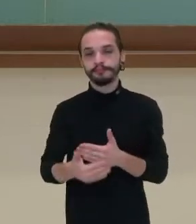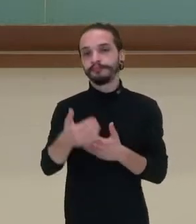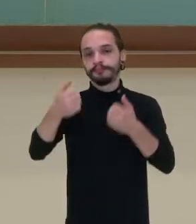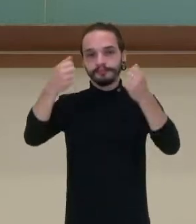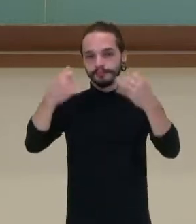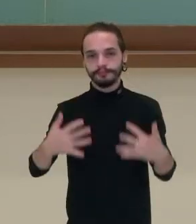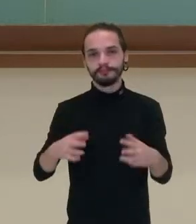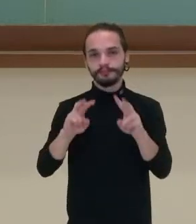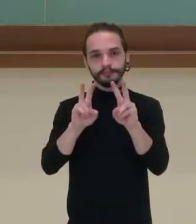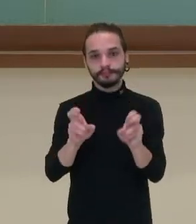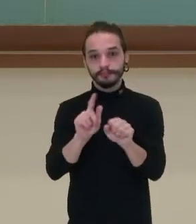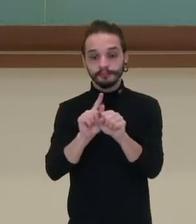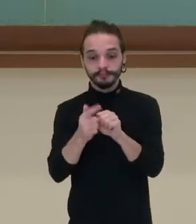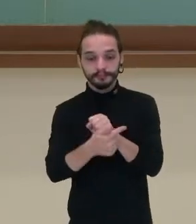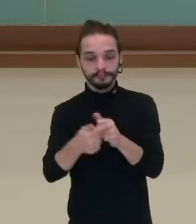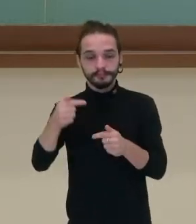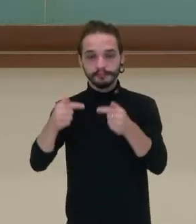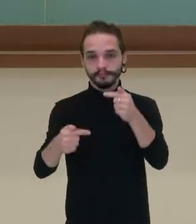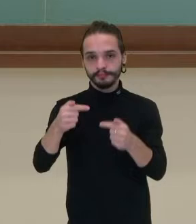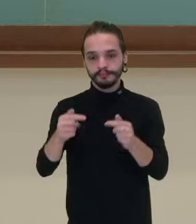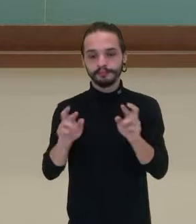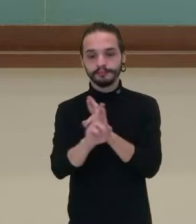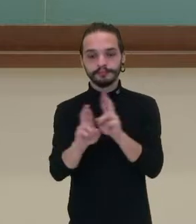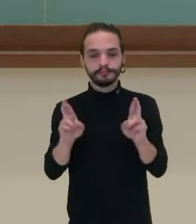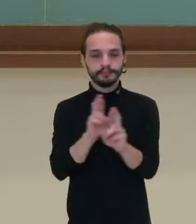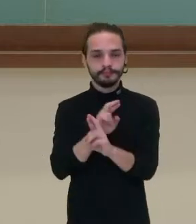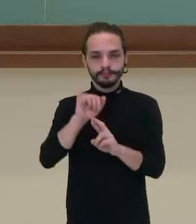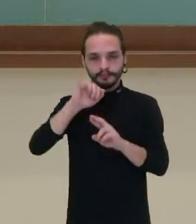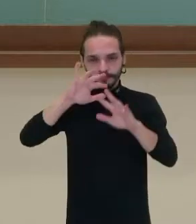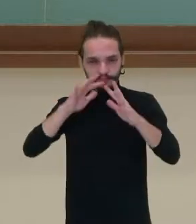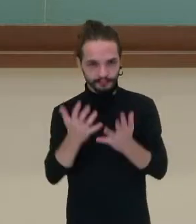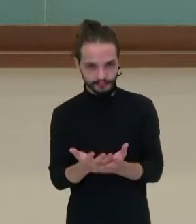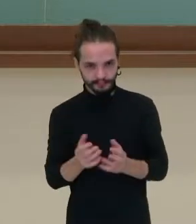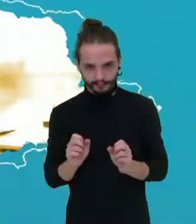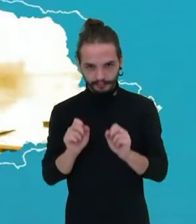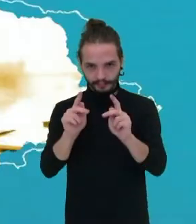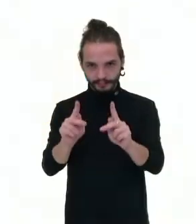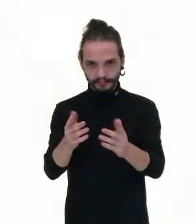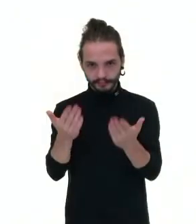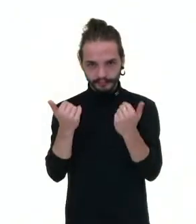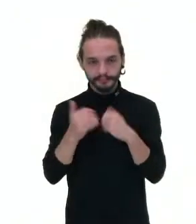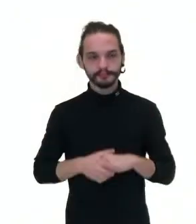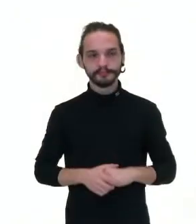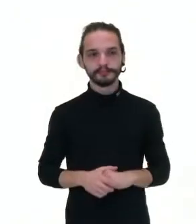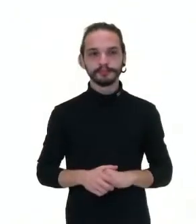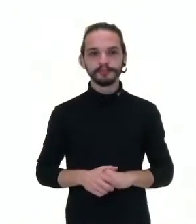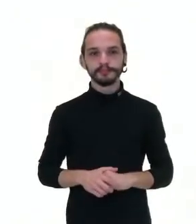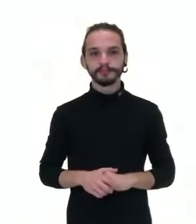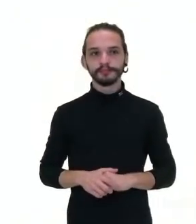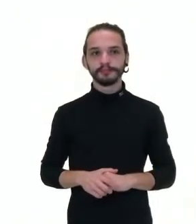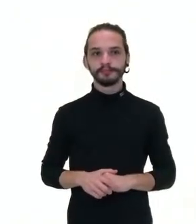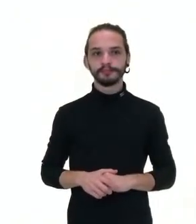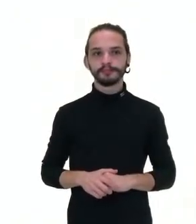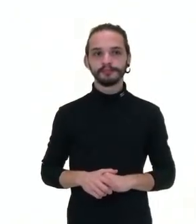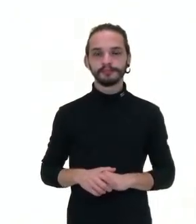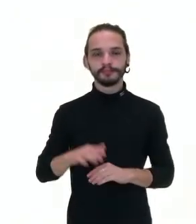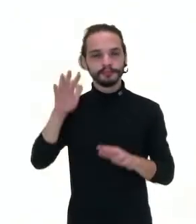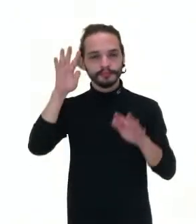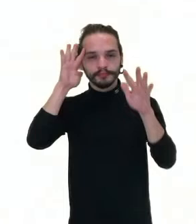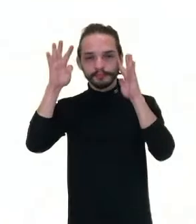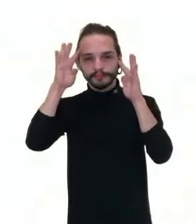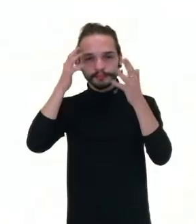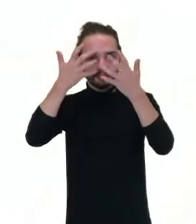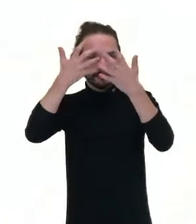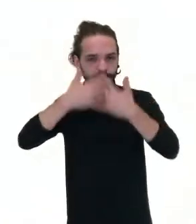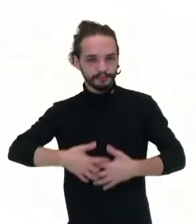sobre geopolítica e as relações internacionais, tá bom? Vamos lá? Muito bem, então para a nossa reflexão aqui,